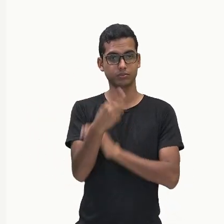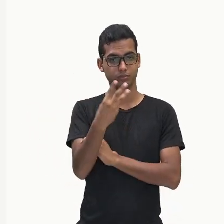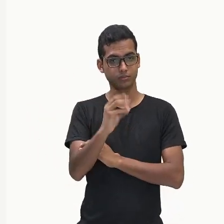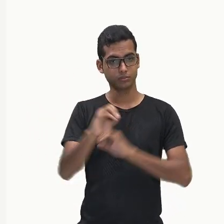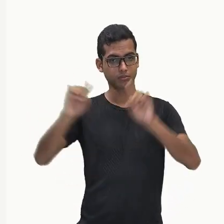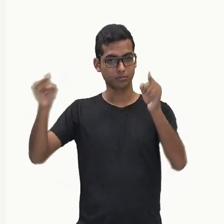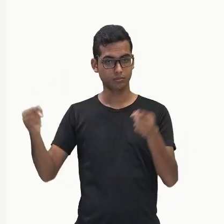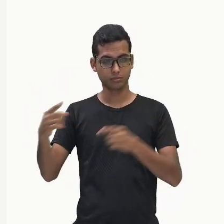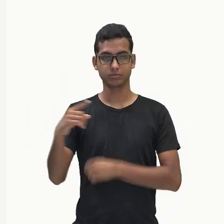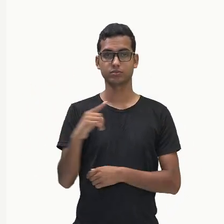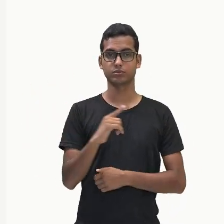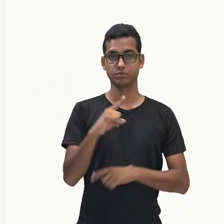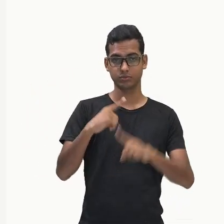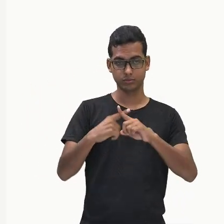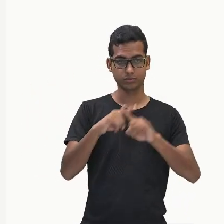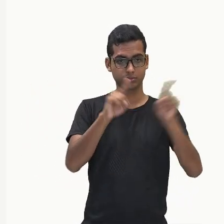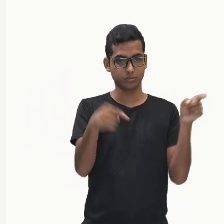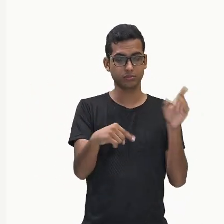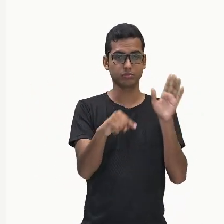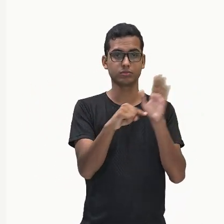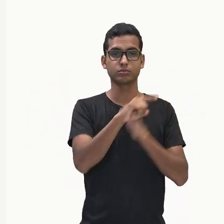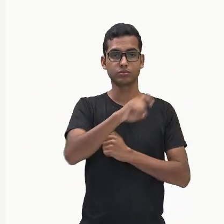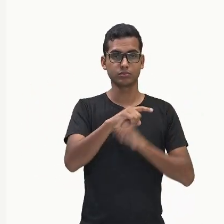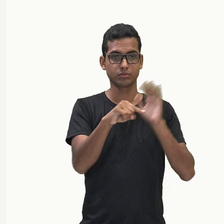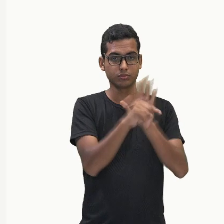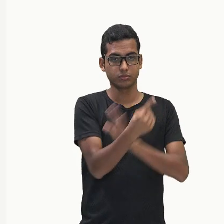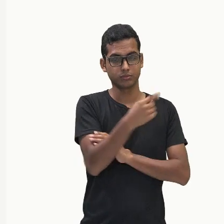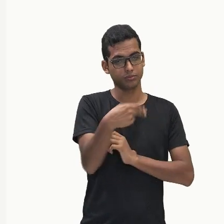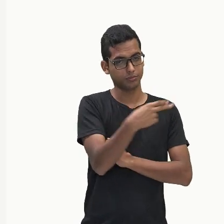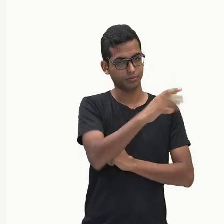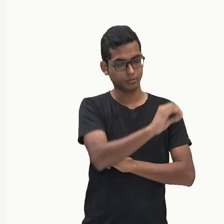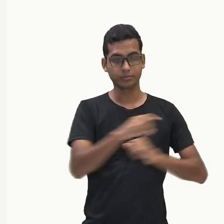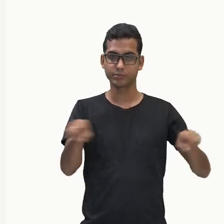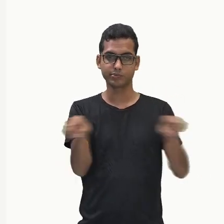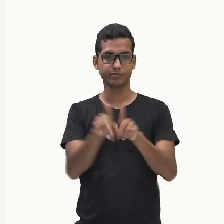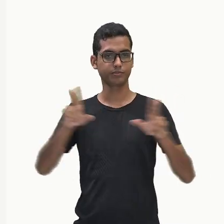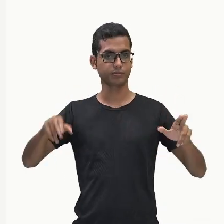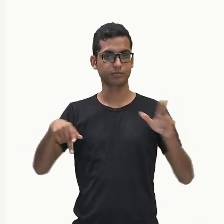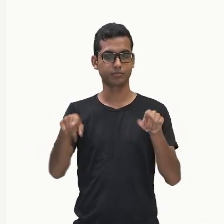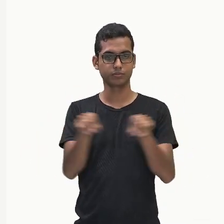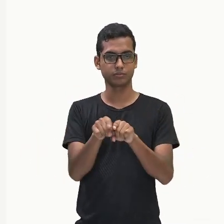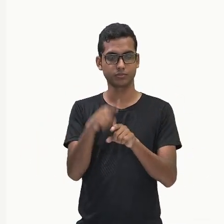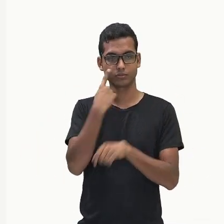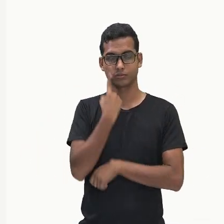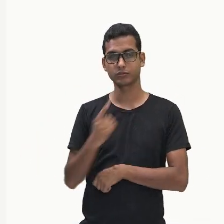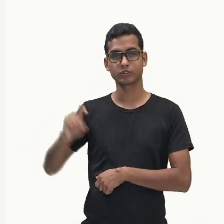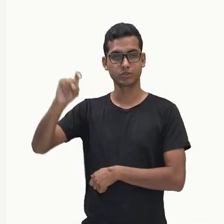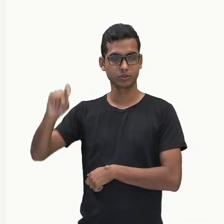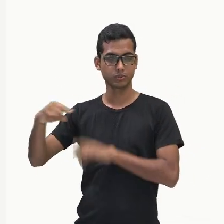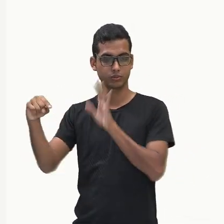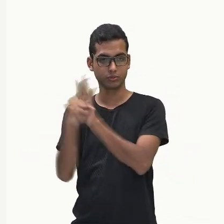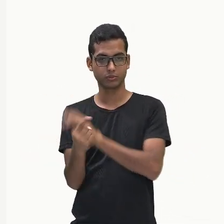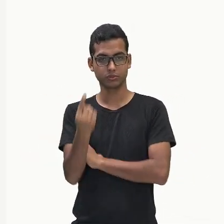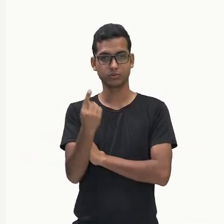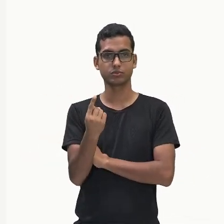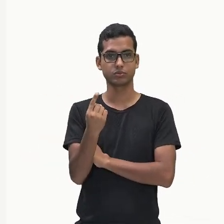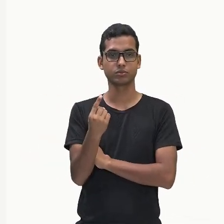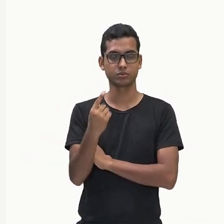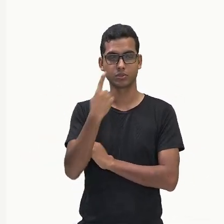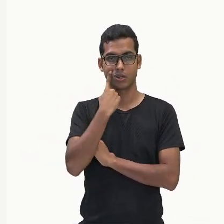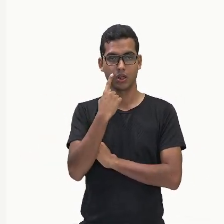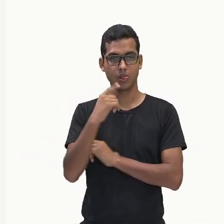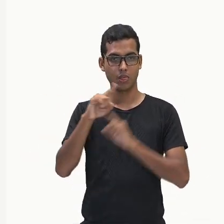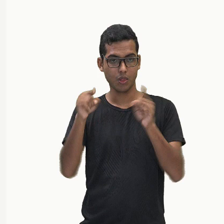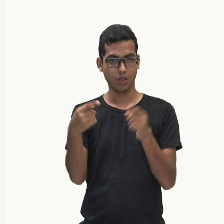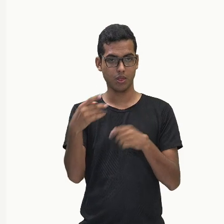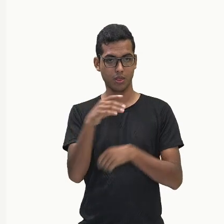igual a zero, assim também como o x menos 1 igual a zero, tá? Então, a gente vai dividir